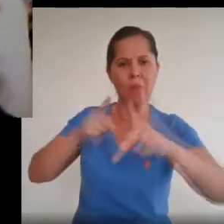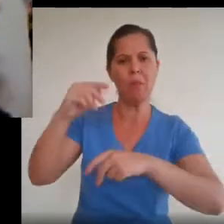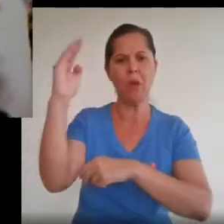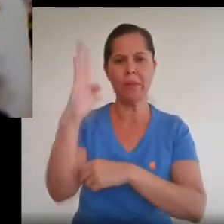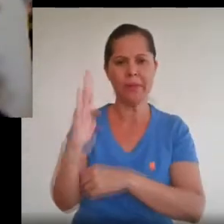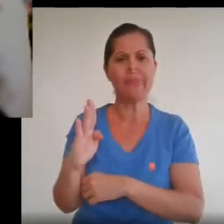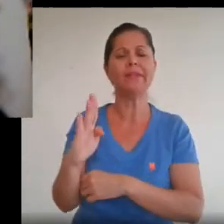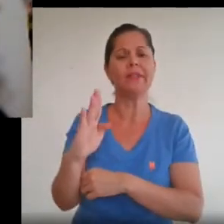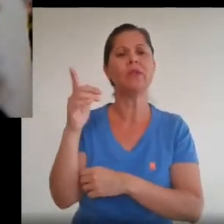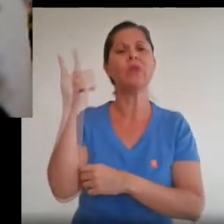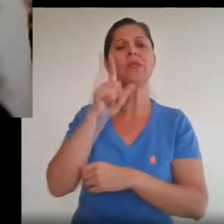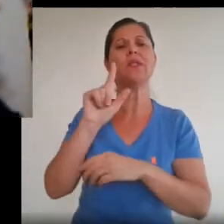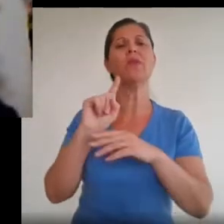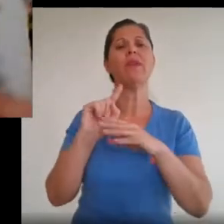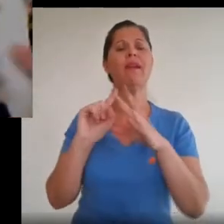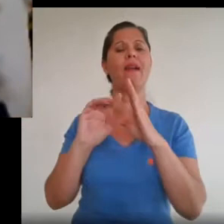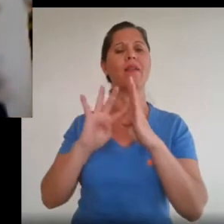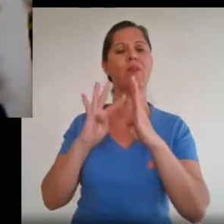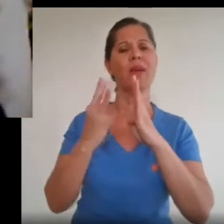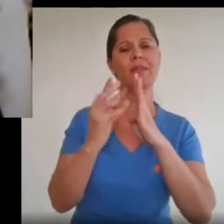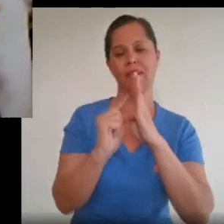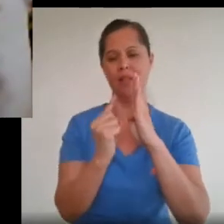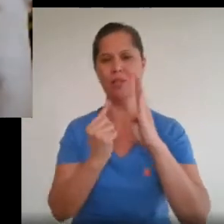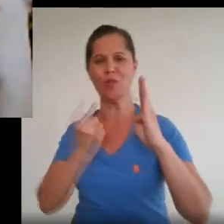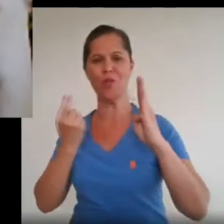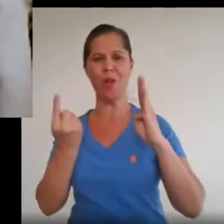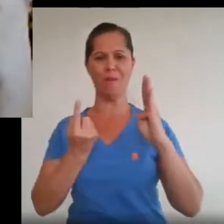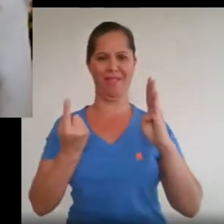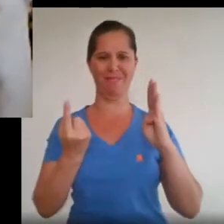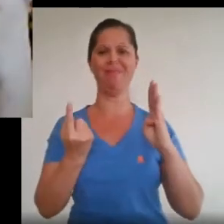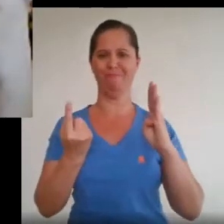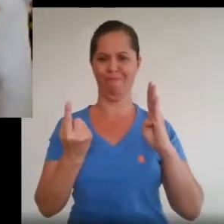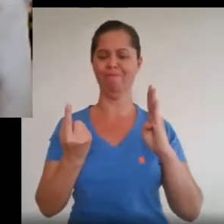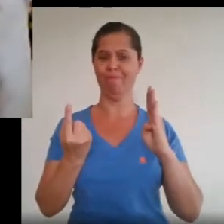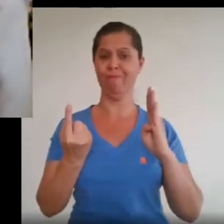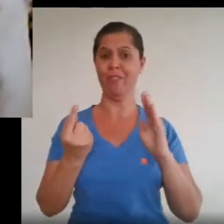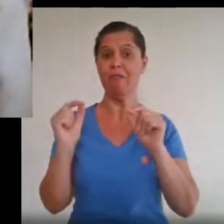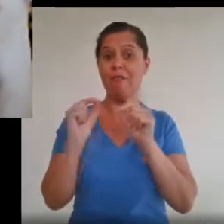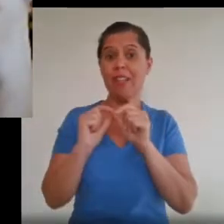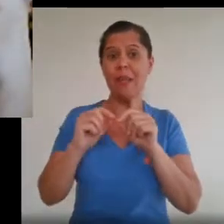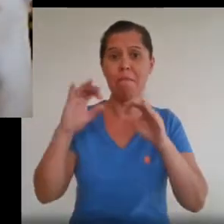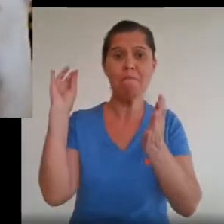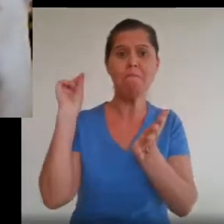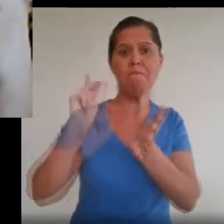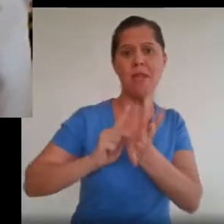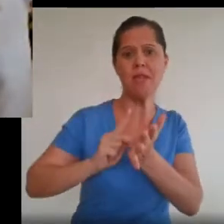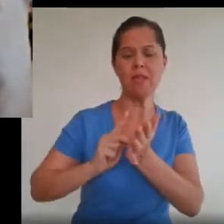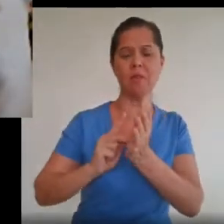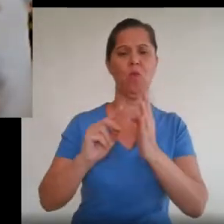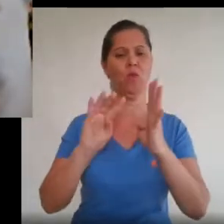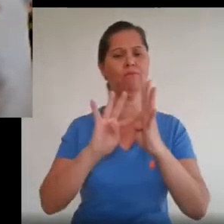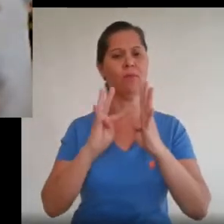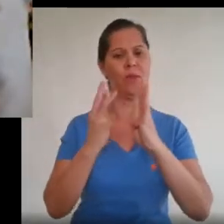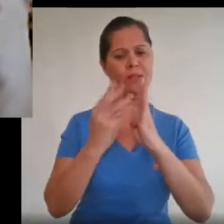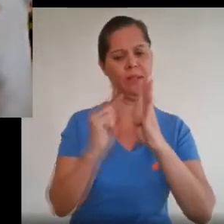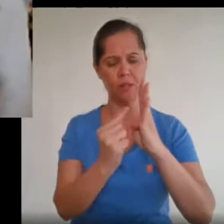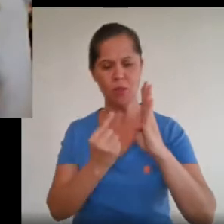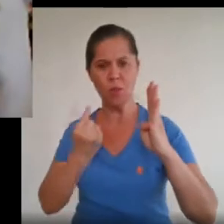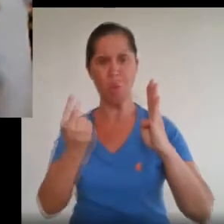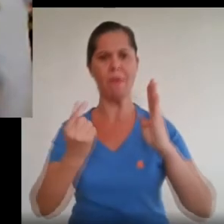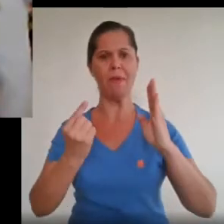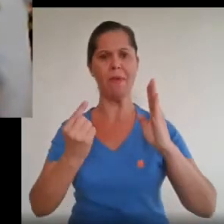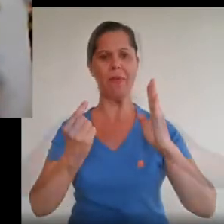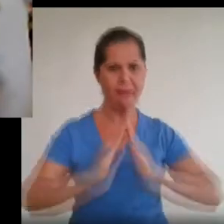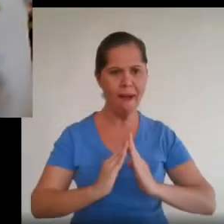população se manter isolada, ou mesmo fazer o tal do isolamento nas suas casas, nos